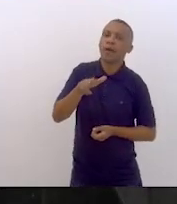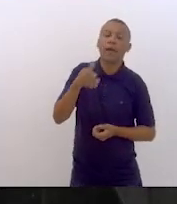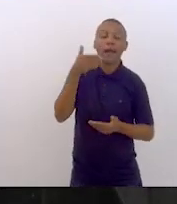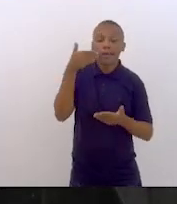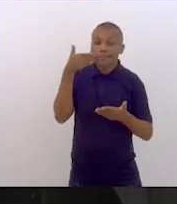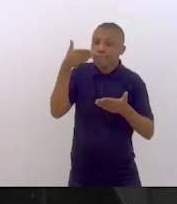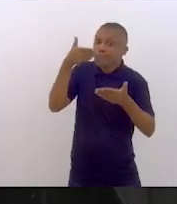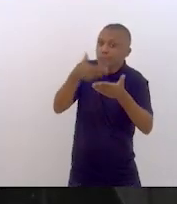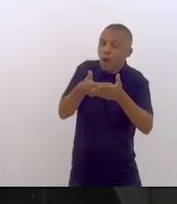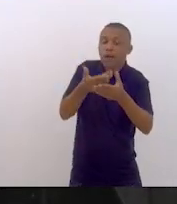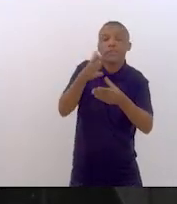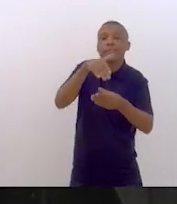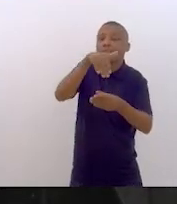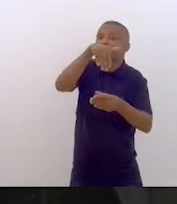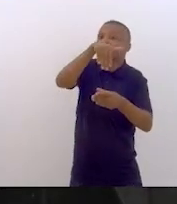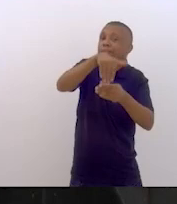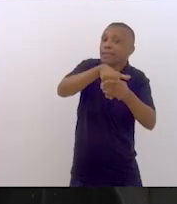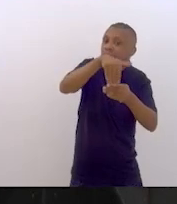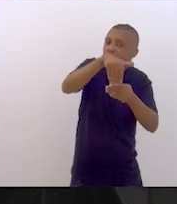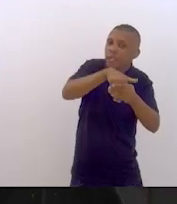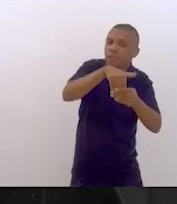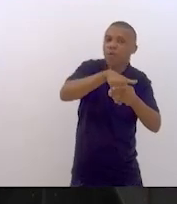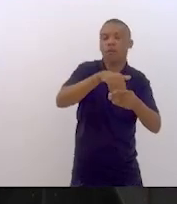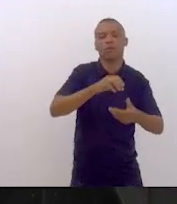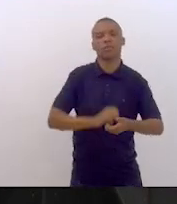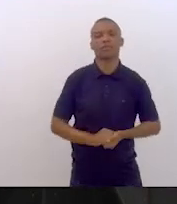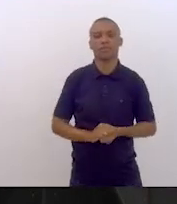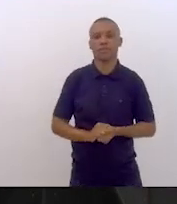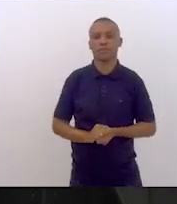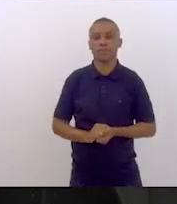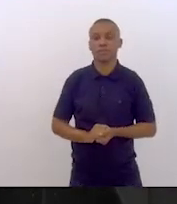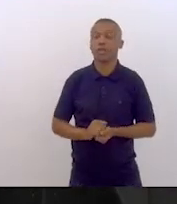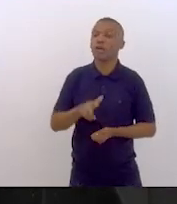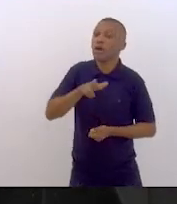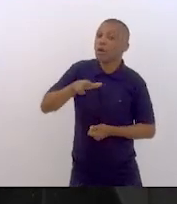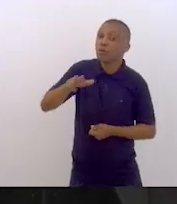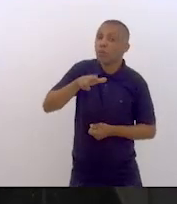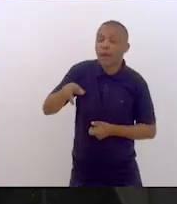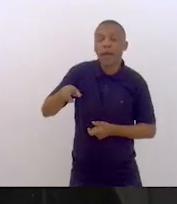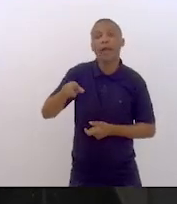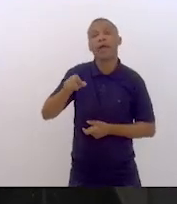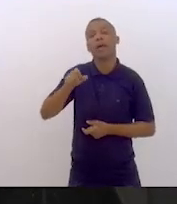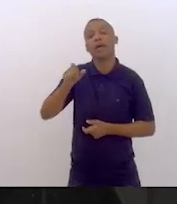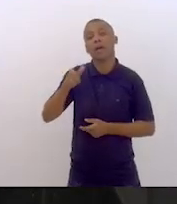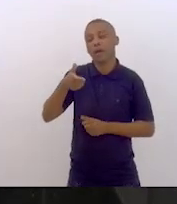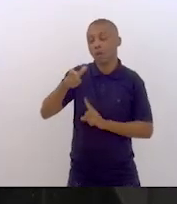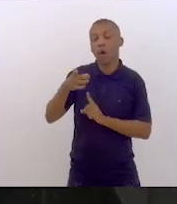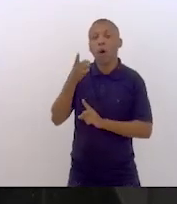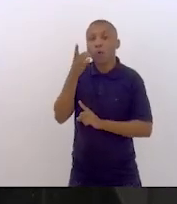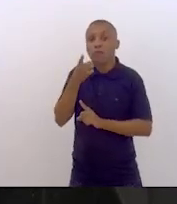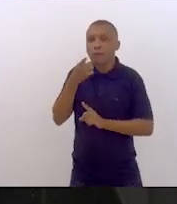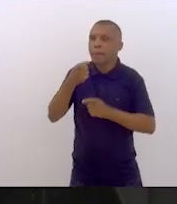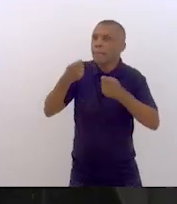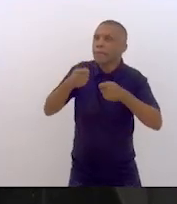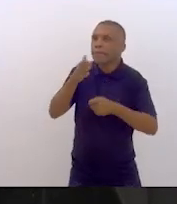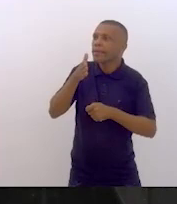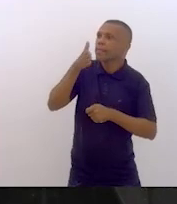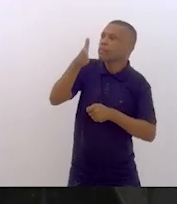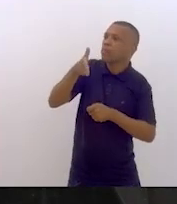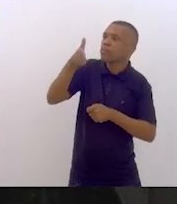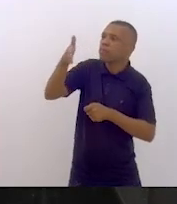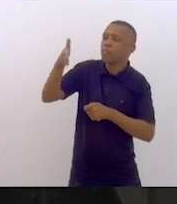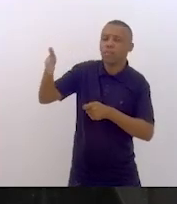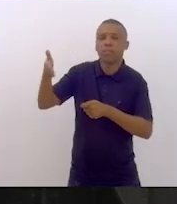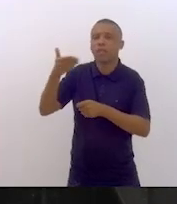eleições que não é a necessidade do parlamentar nas ruas pedindo voto que